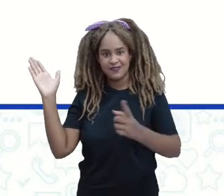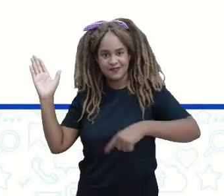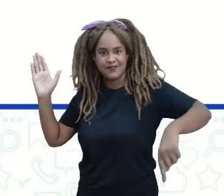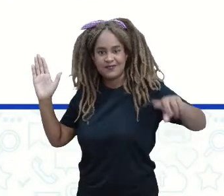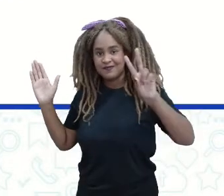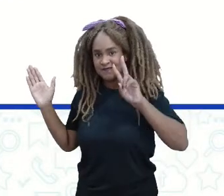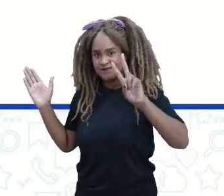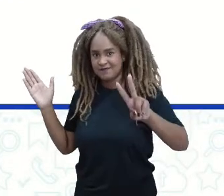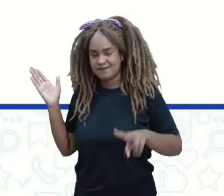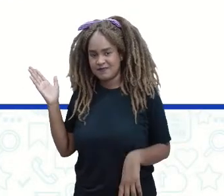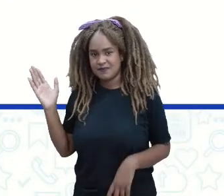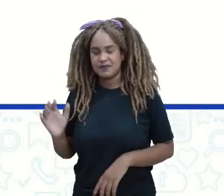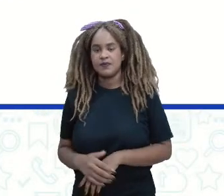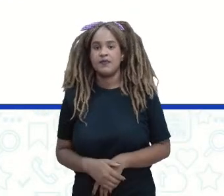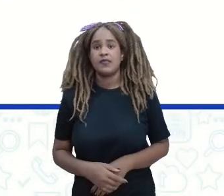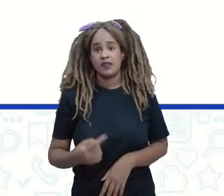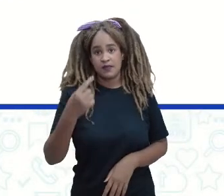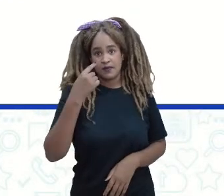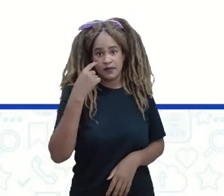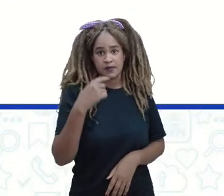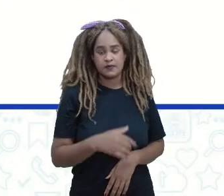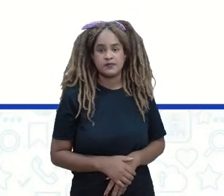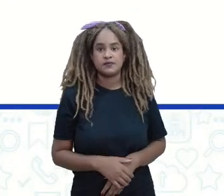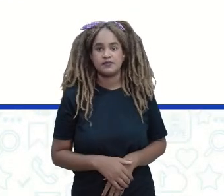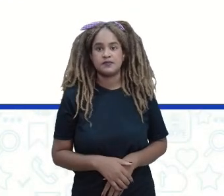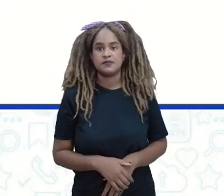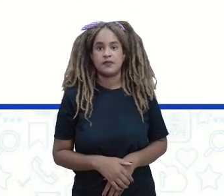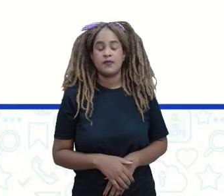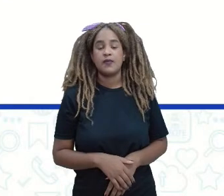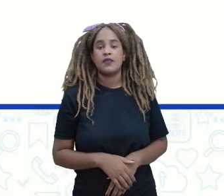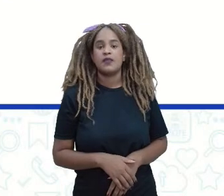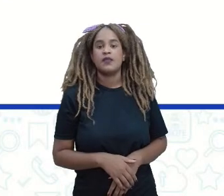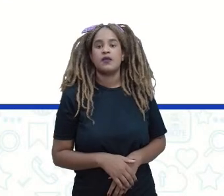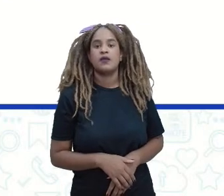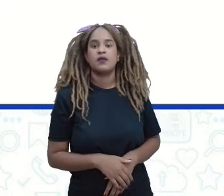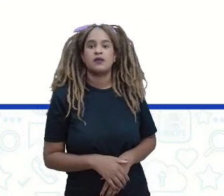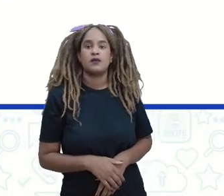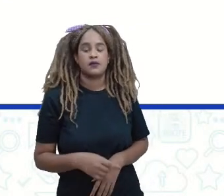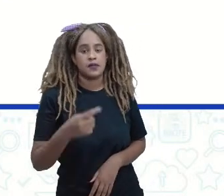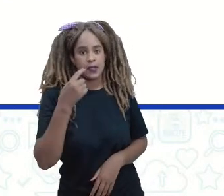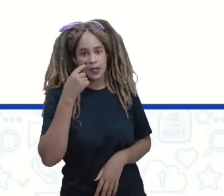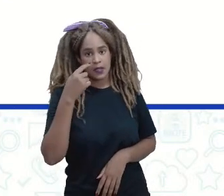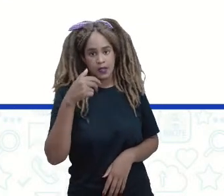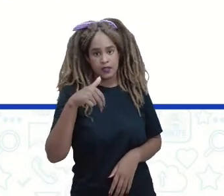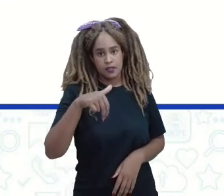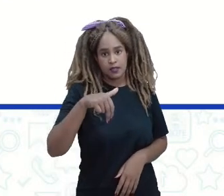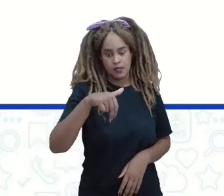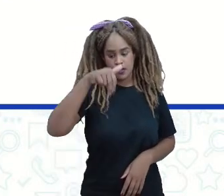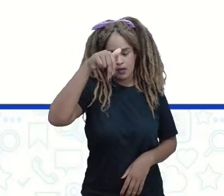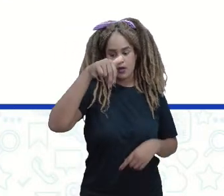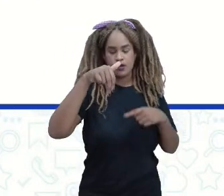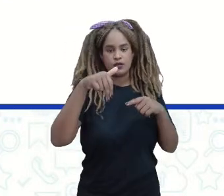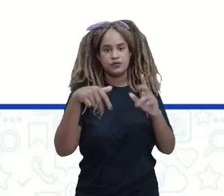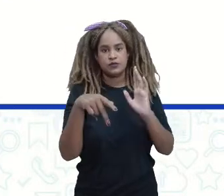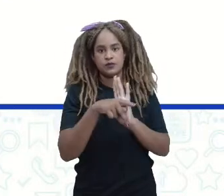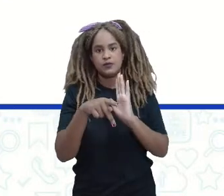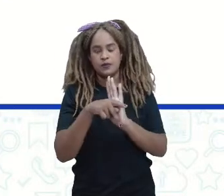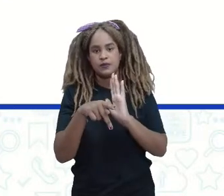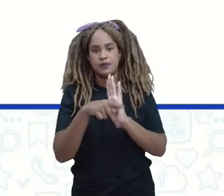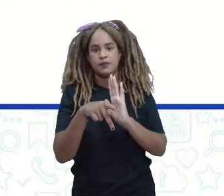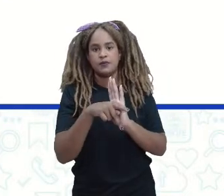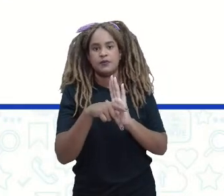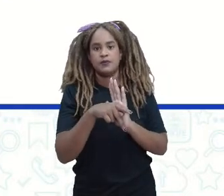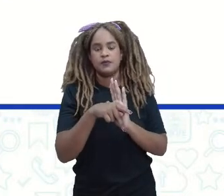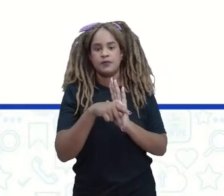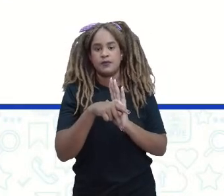só. O norte magnético de um ímã, gente, ele vai apontar para o